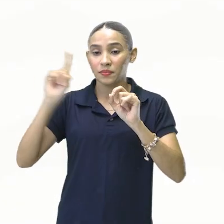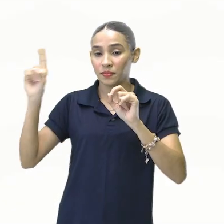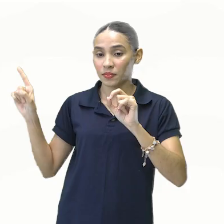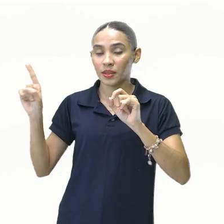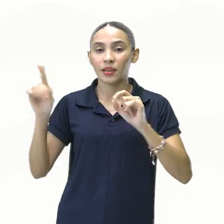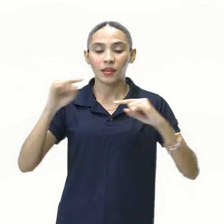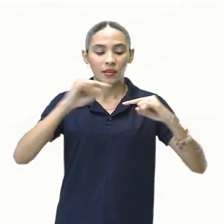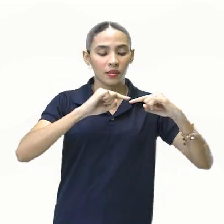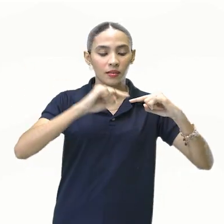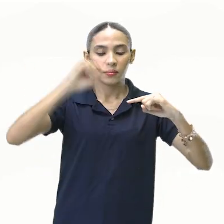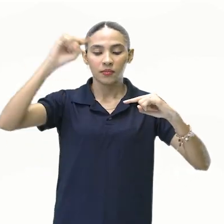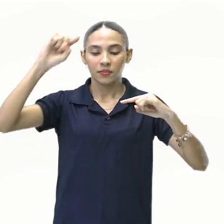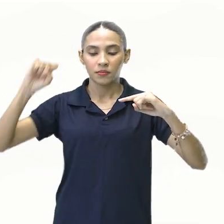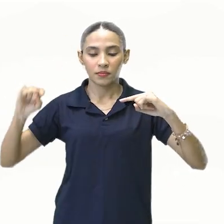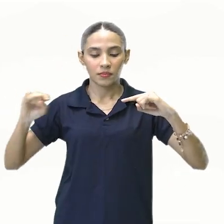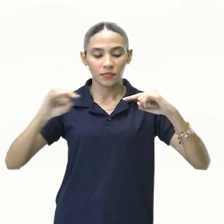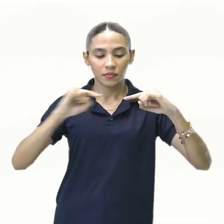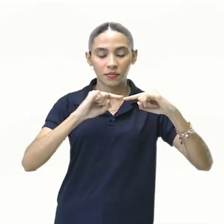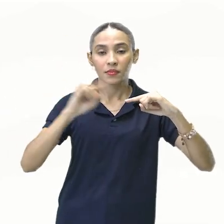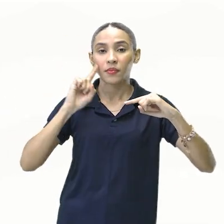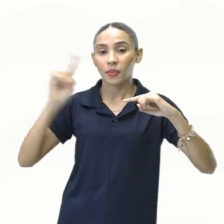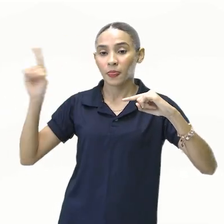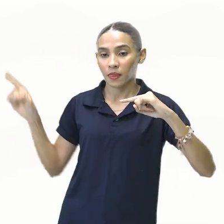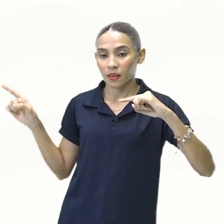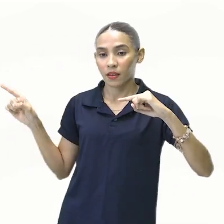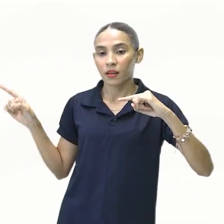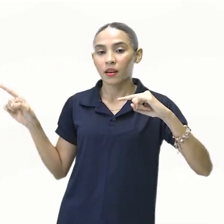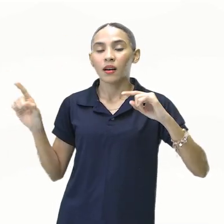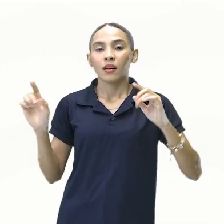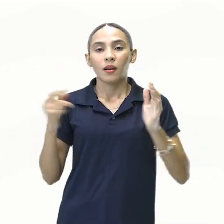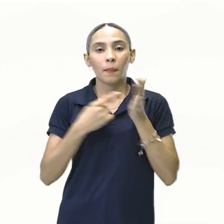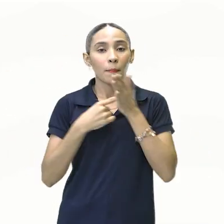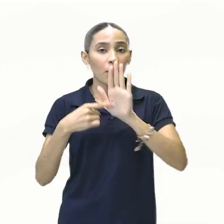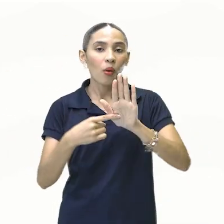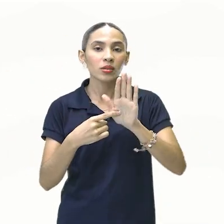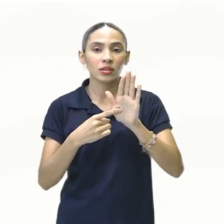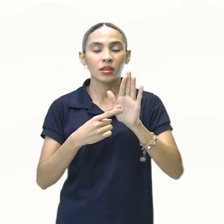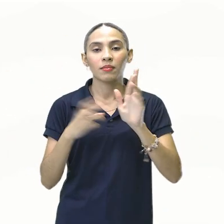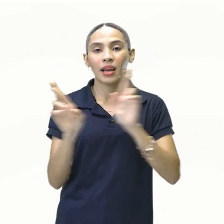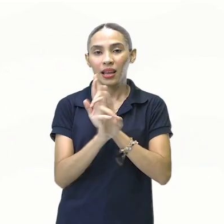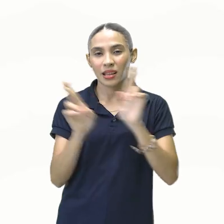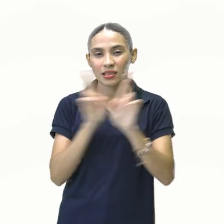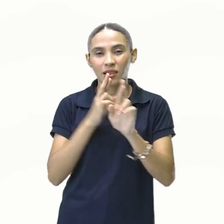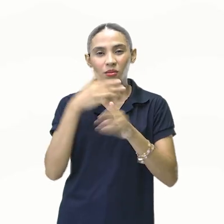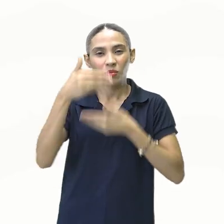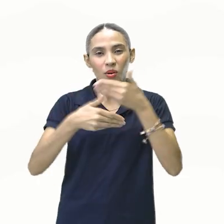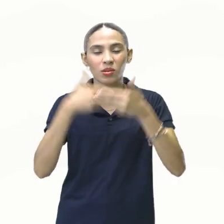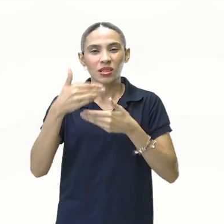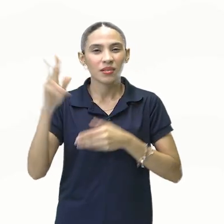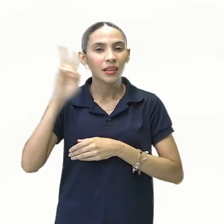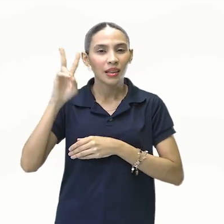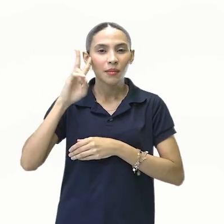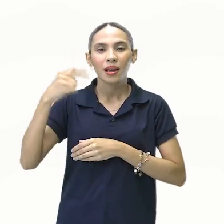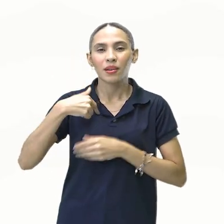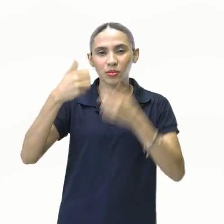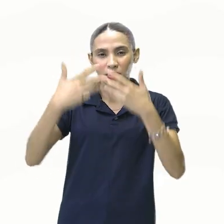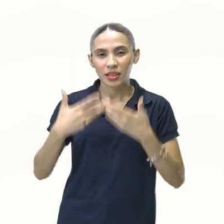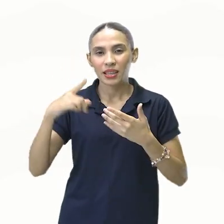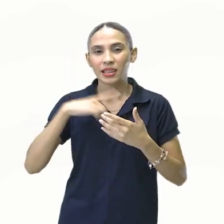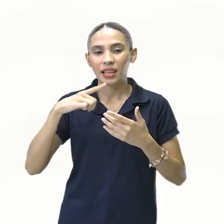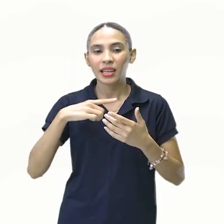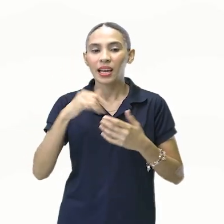um triângulo. Esse triângulo mostra a relação desse processo. Lembra que eu falei que tem a questão